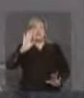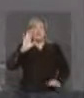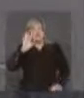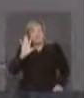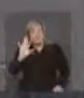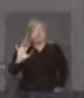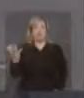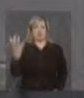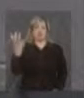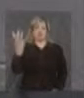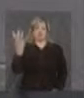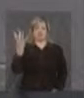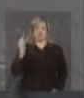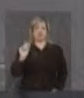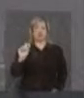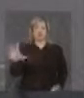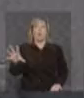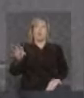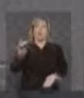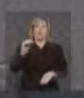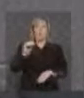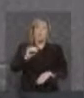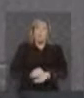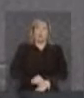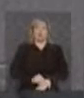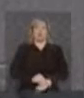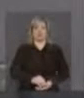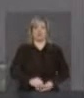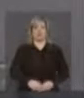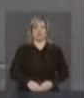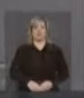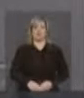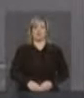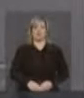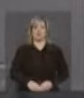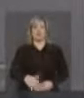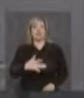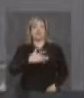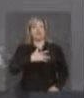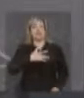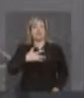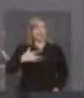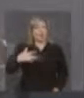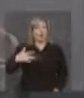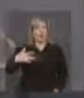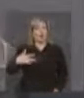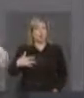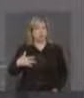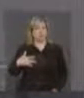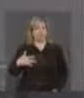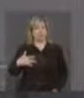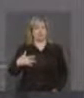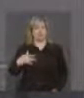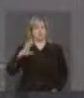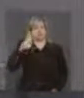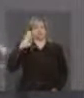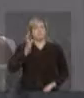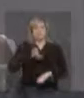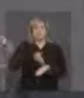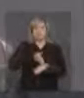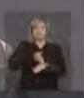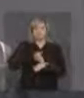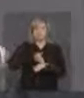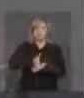tentativa de colocar a saúde no seu eixo,